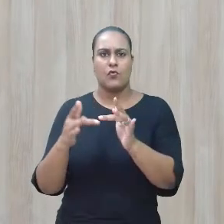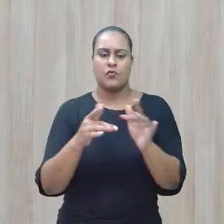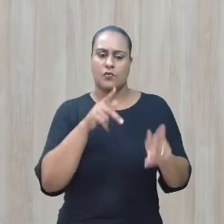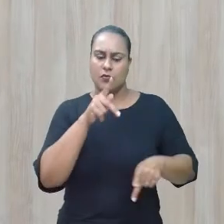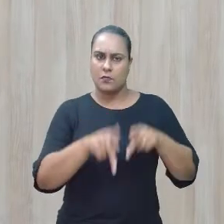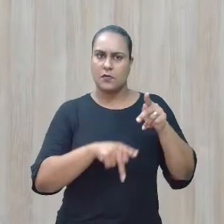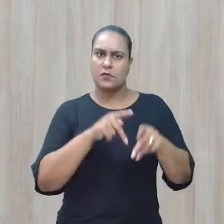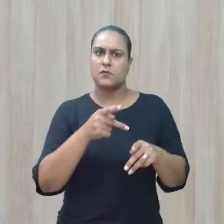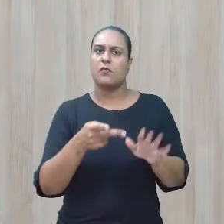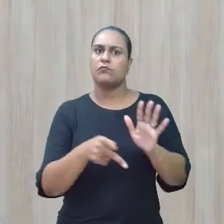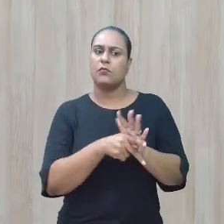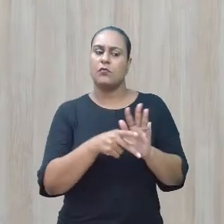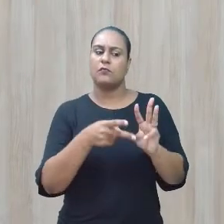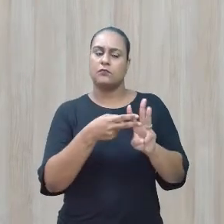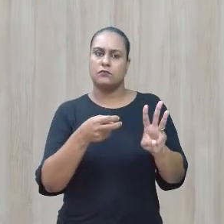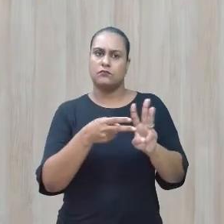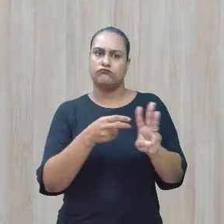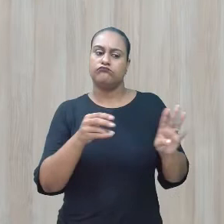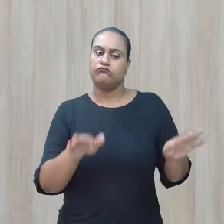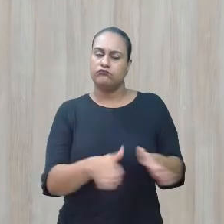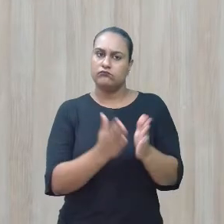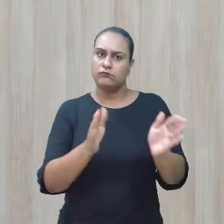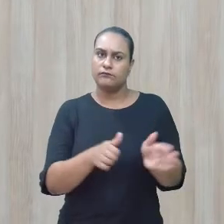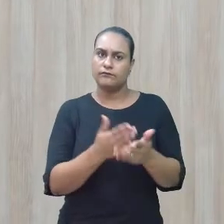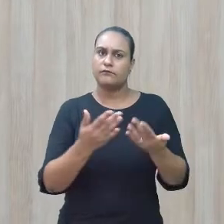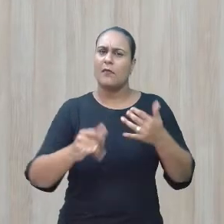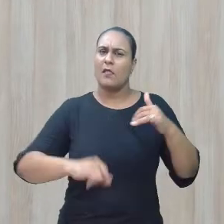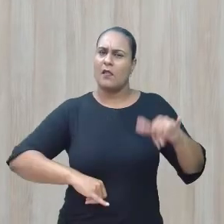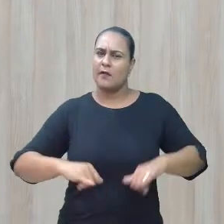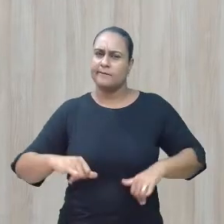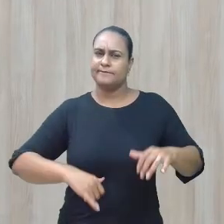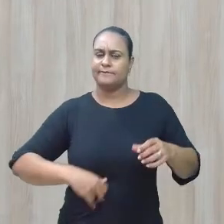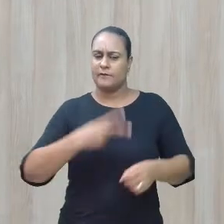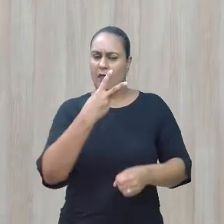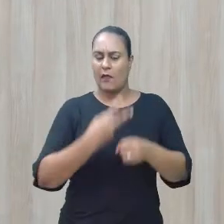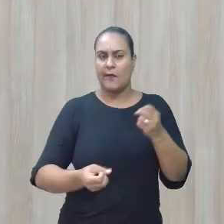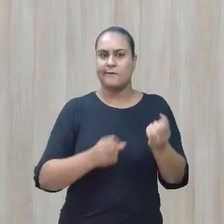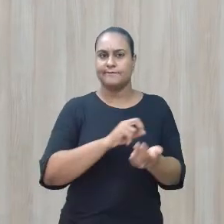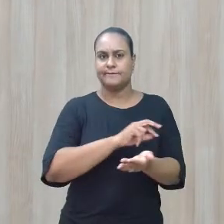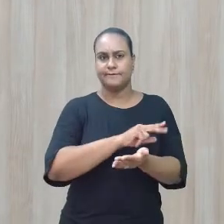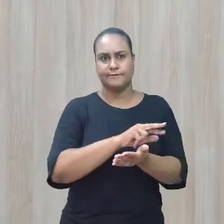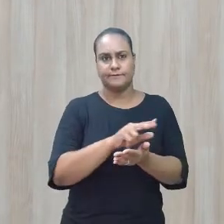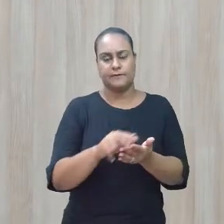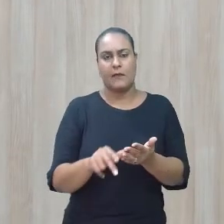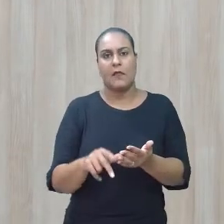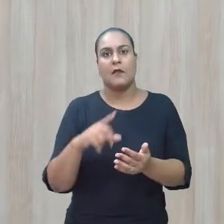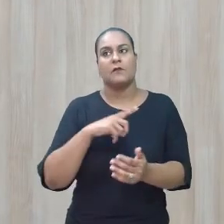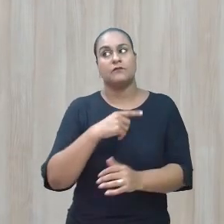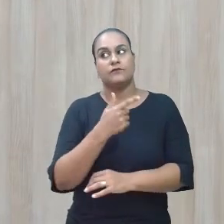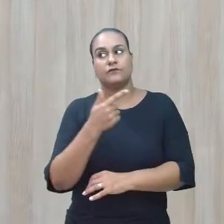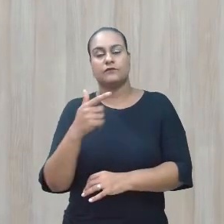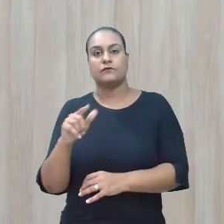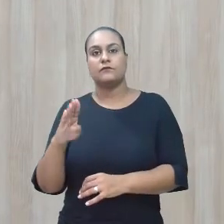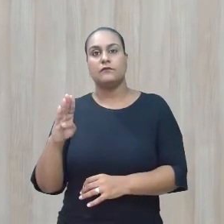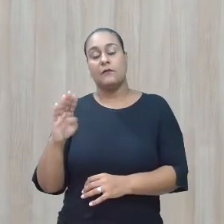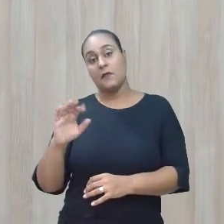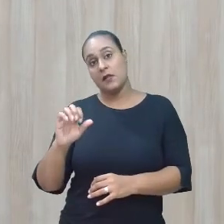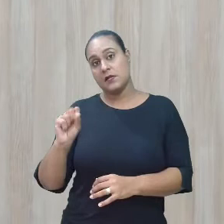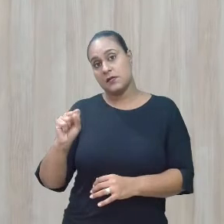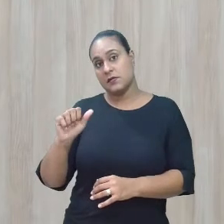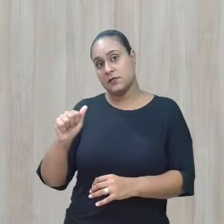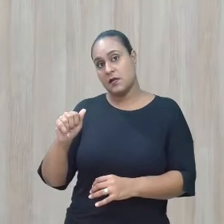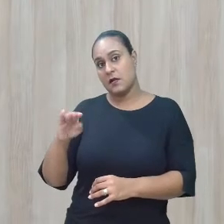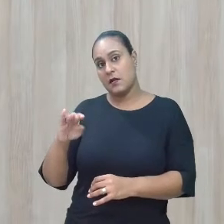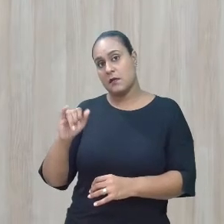população indígena, pobre, né, enfim, que sofria uma série de violências. Tá certo? A gente já vai ter, por outro lado, a Sabinada, que faz parte de uma